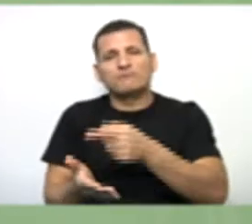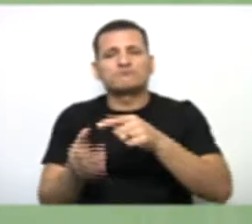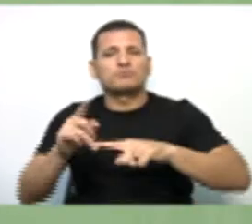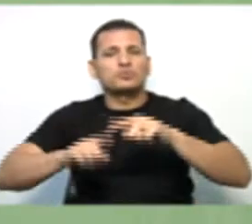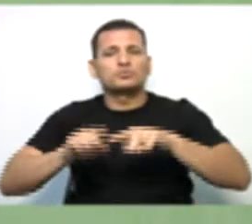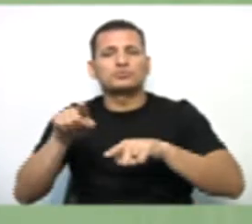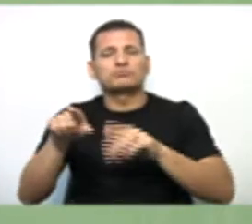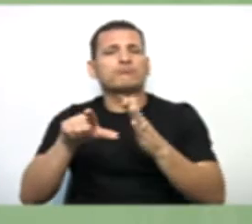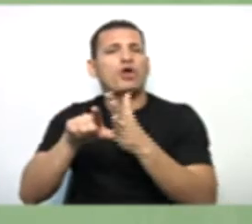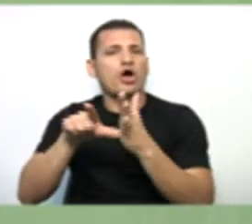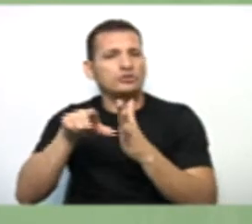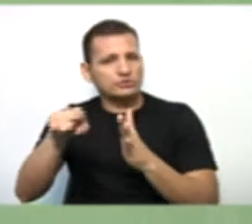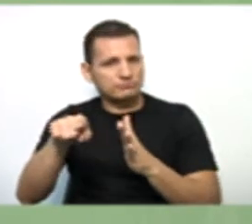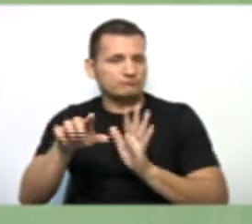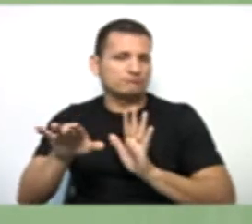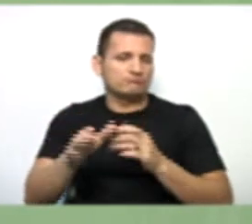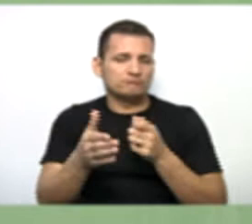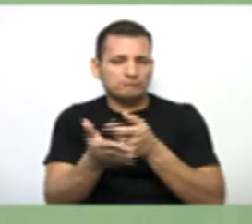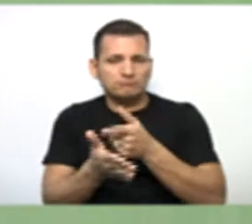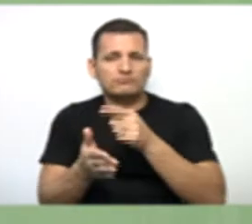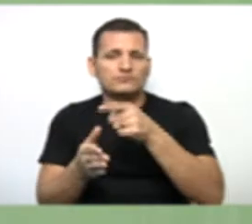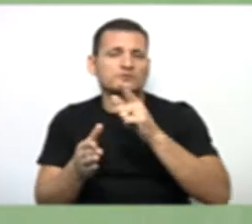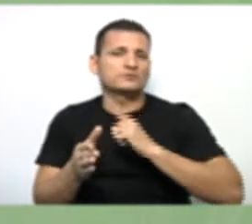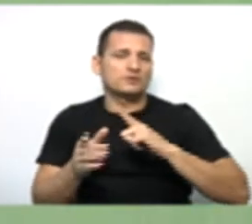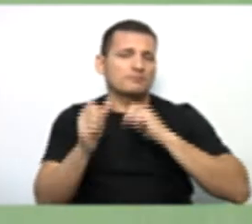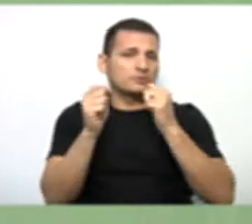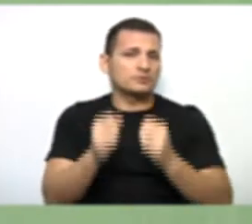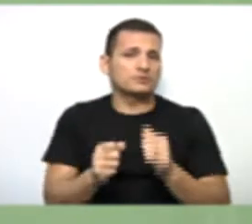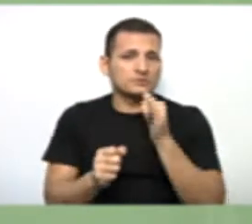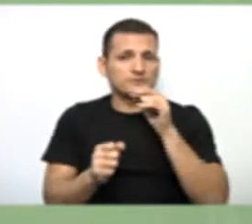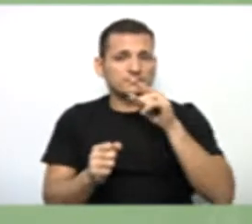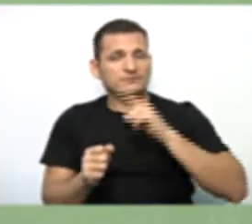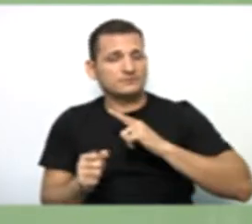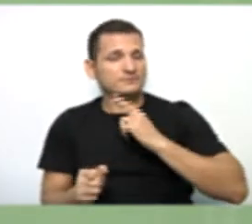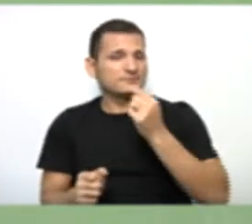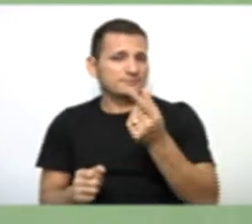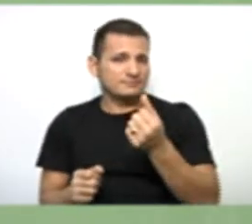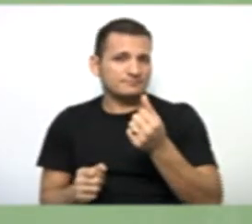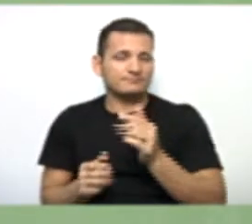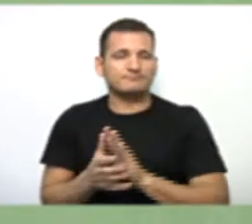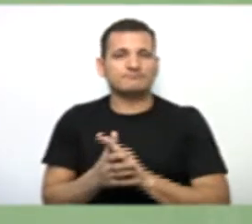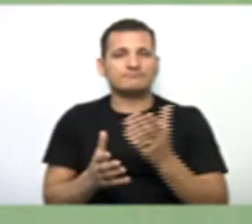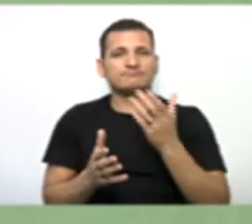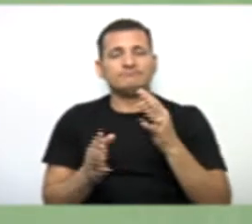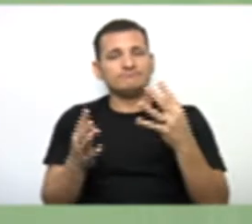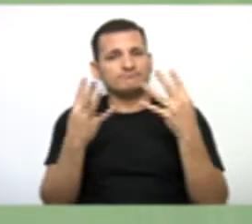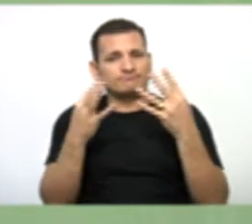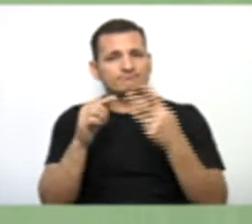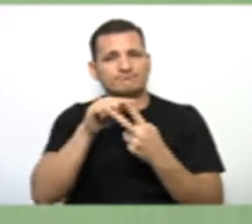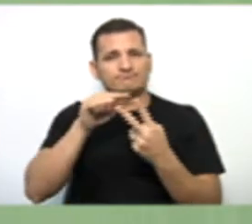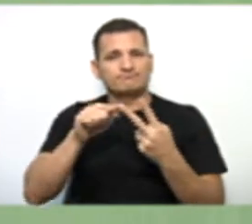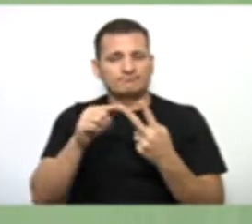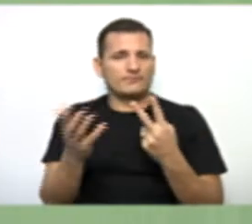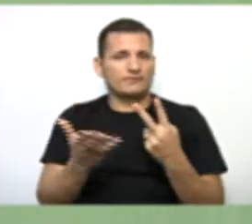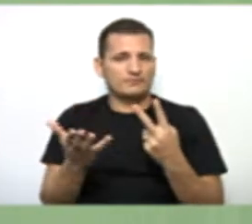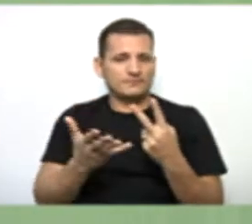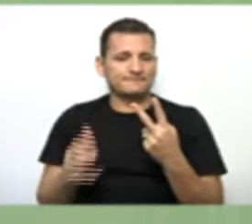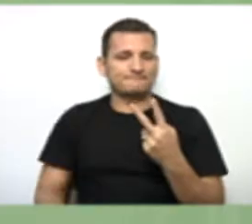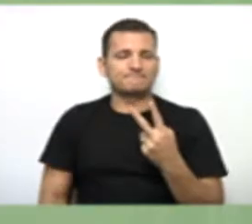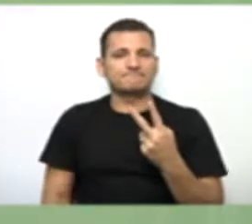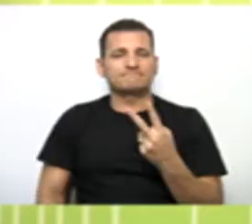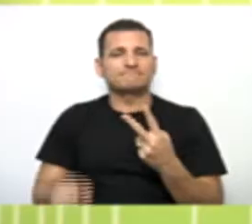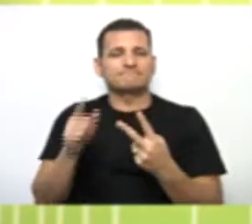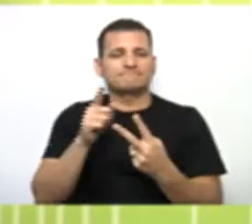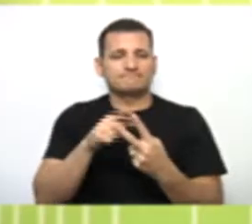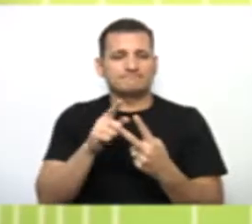loja. Você tem realmente poder se você tem esse dinheiro. Quero chamar a atenção para duas coisas aqui, tá?